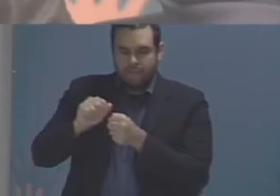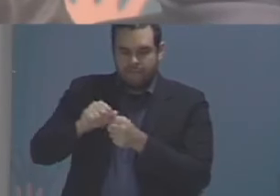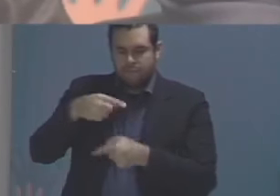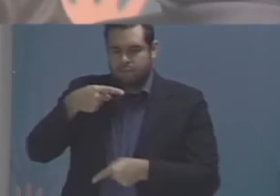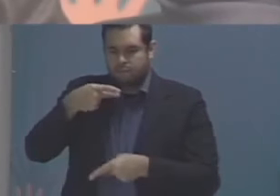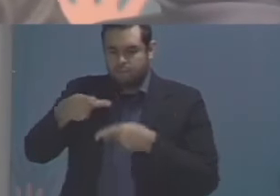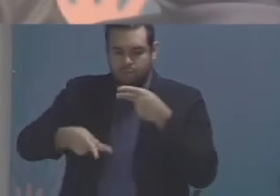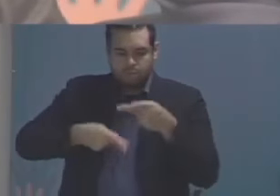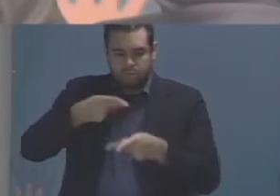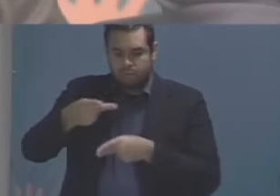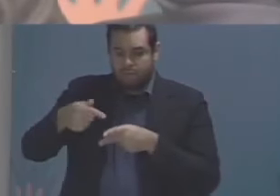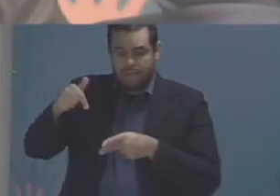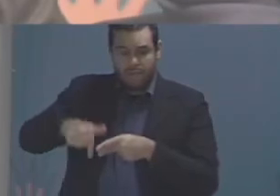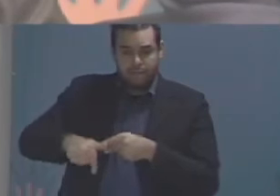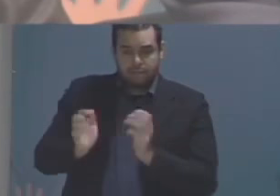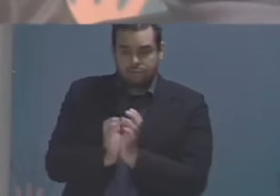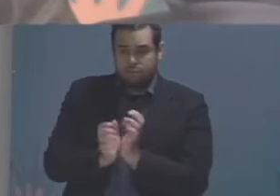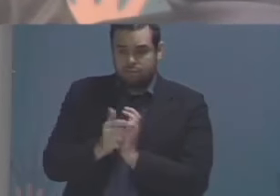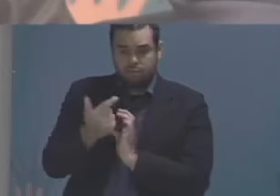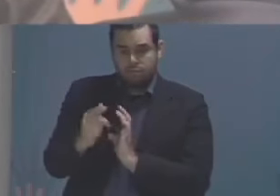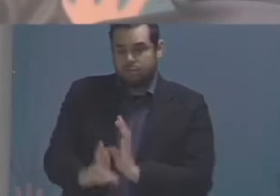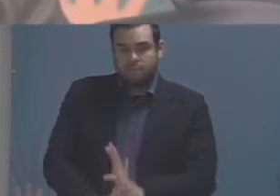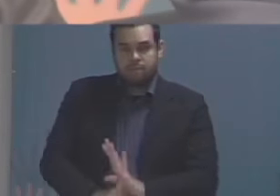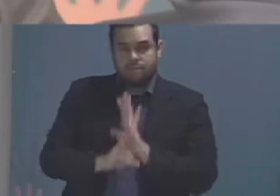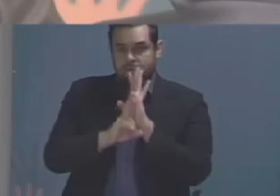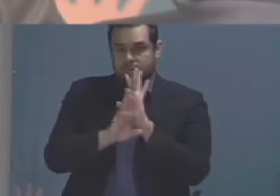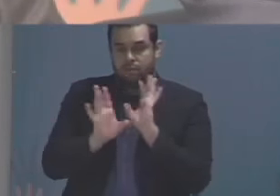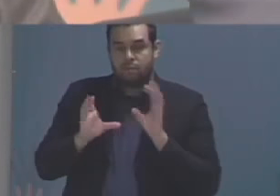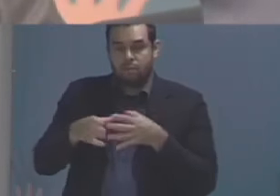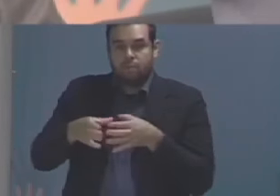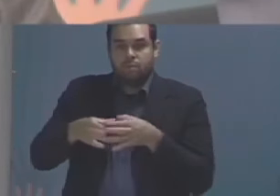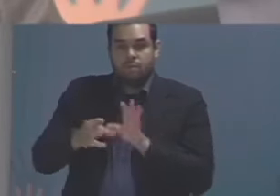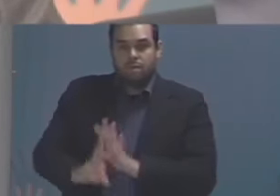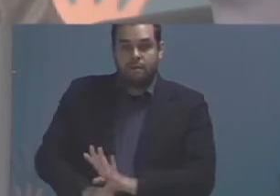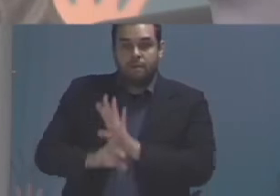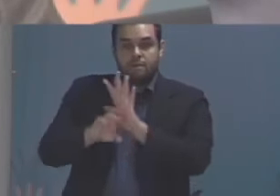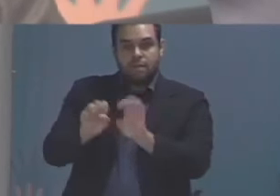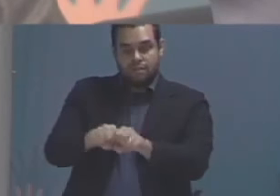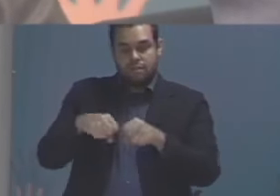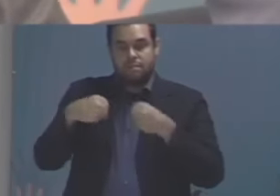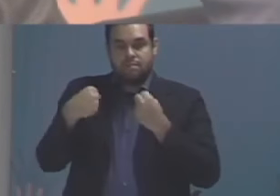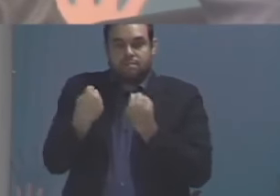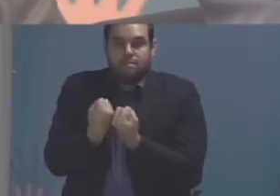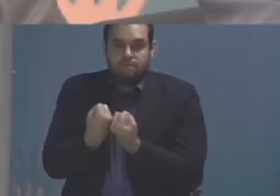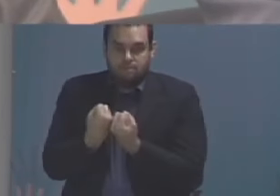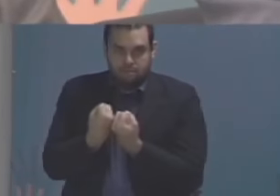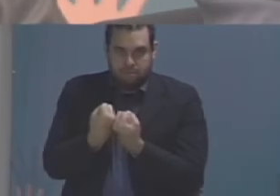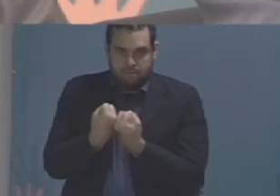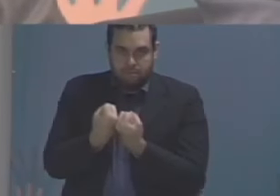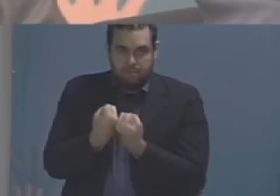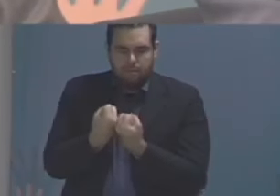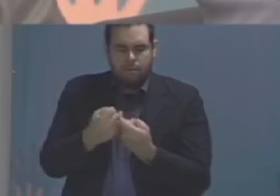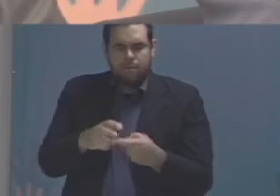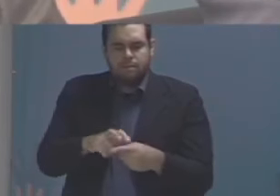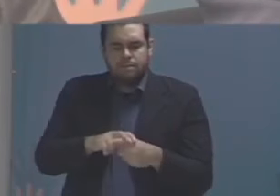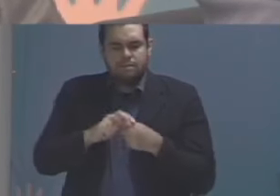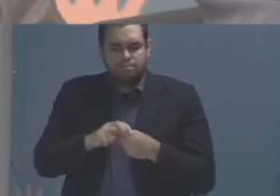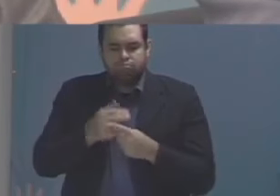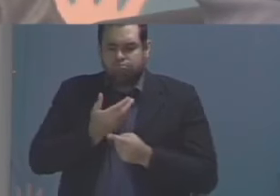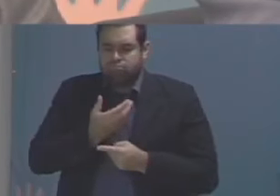que essa entidade não representa a categoria, representa a sociedade contra os maus psicólogos. E se